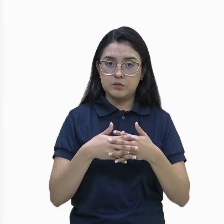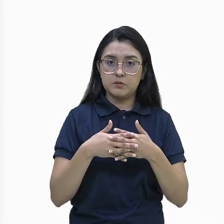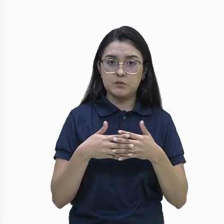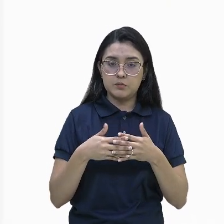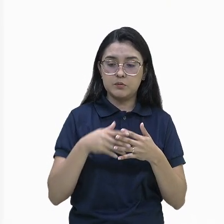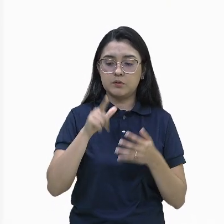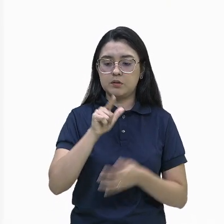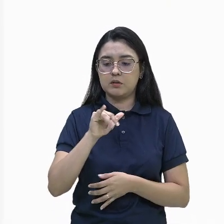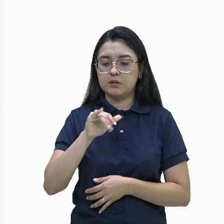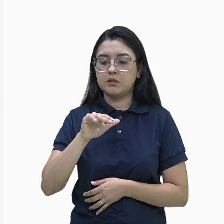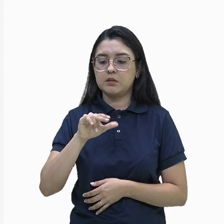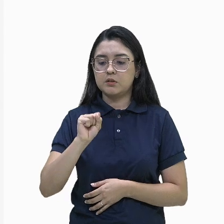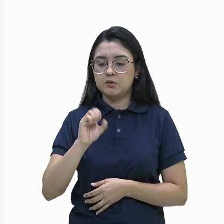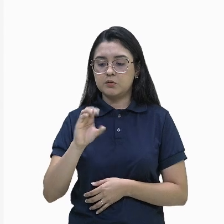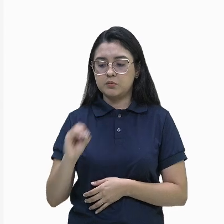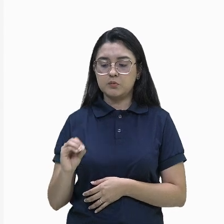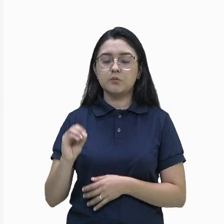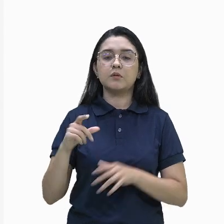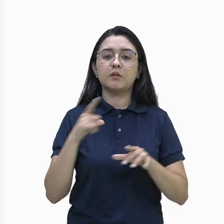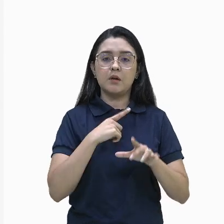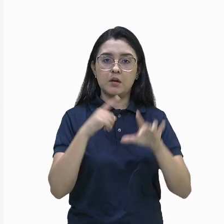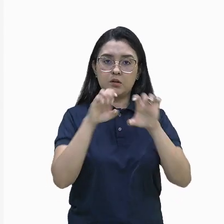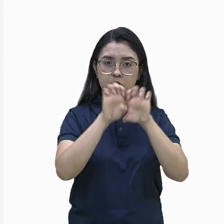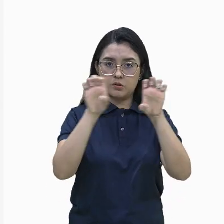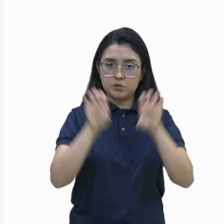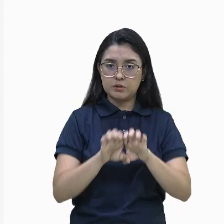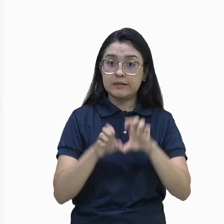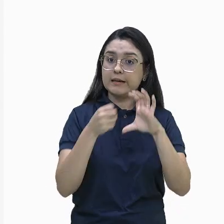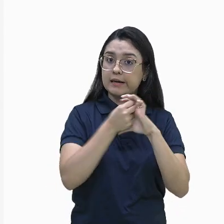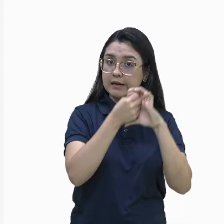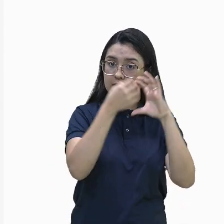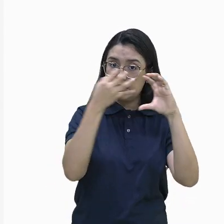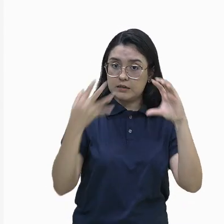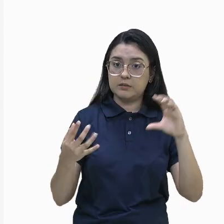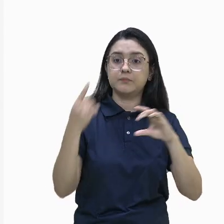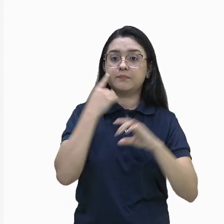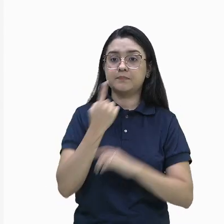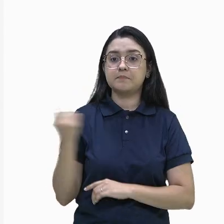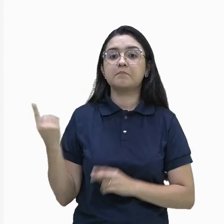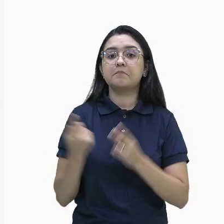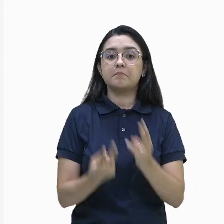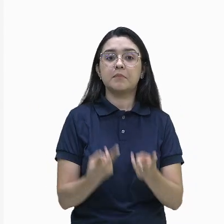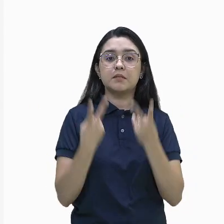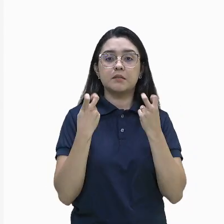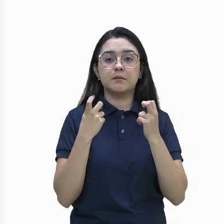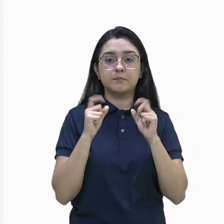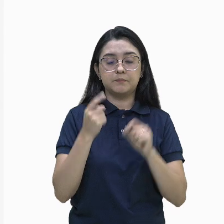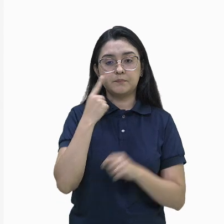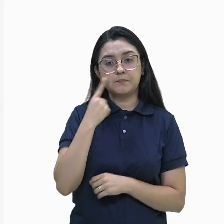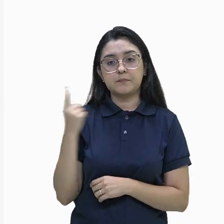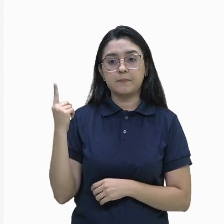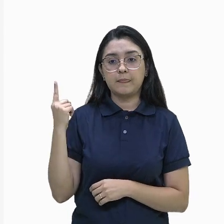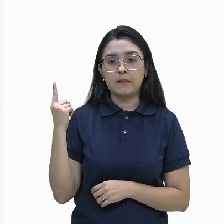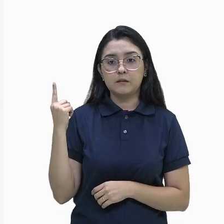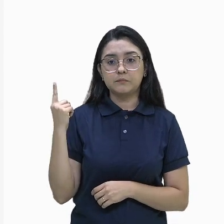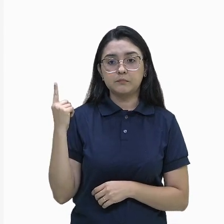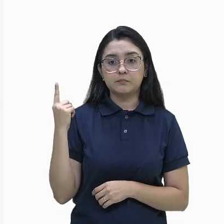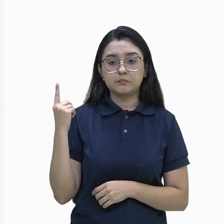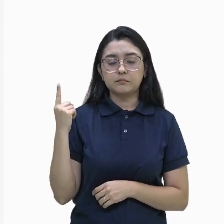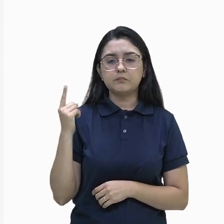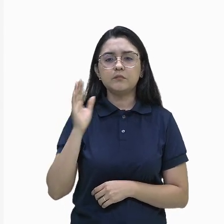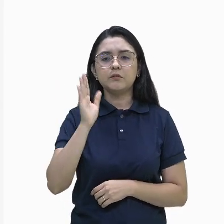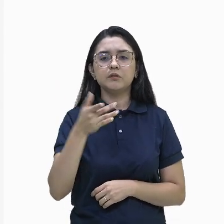também possui estrutura característica. Está aqui ele, ó, o muscular liso em destaque. Elas já